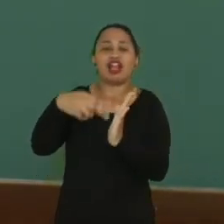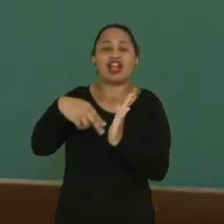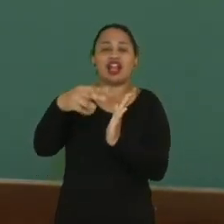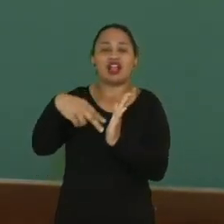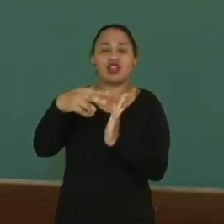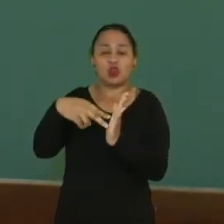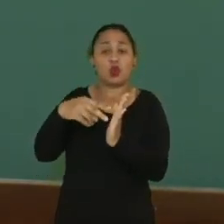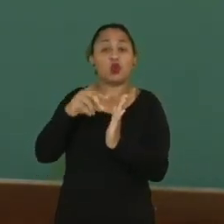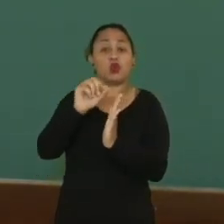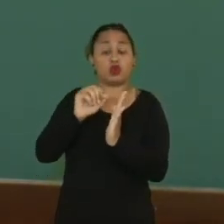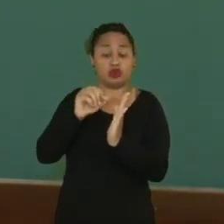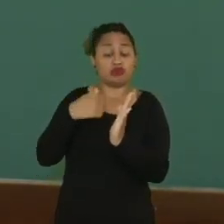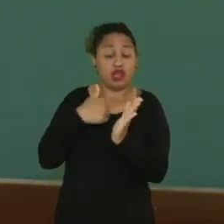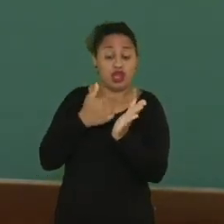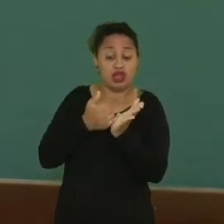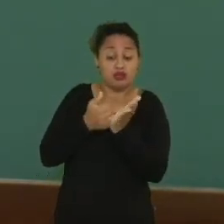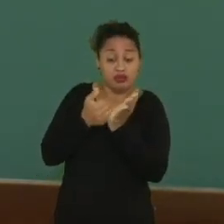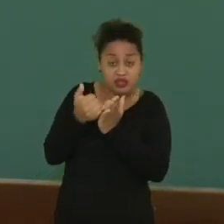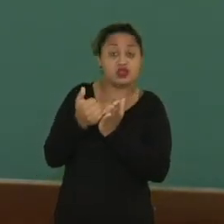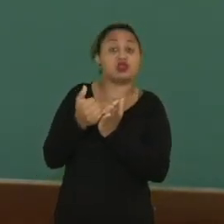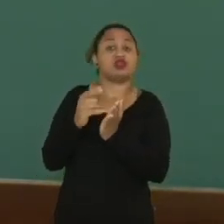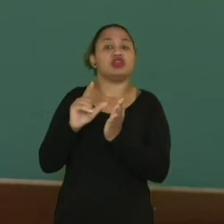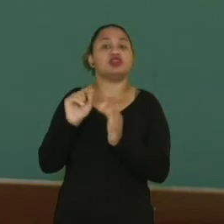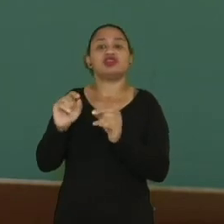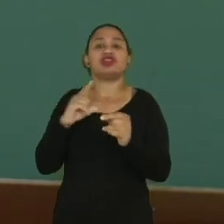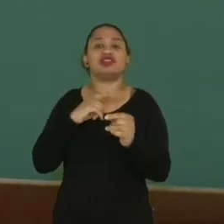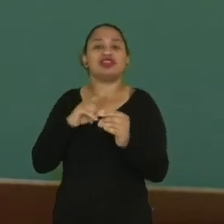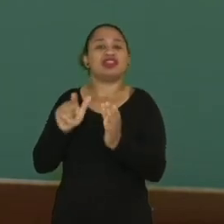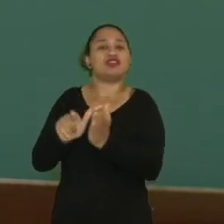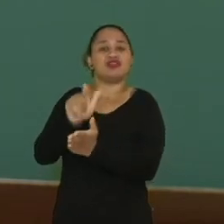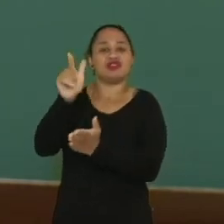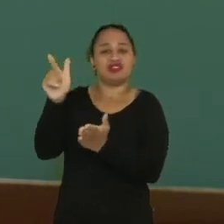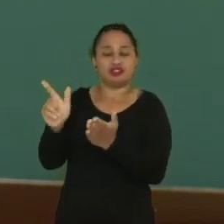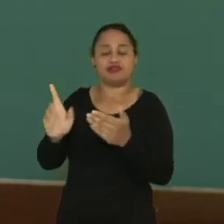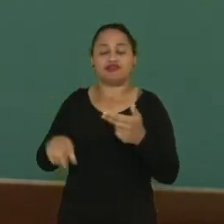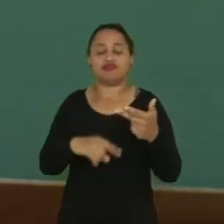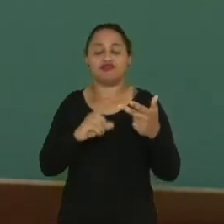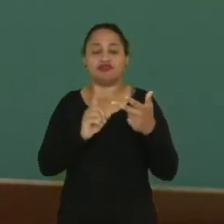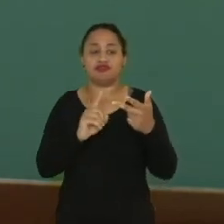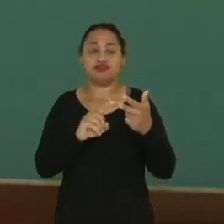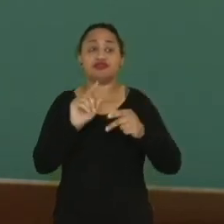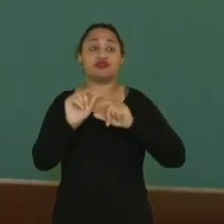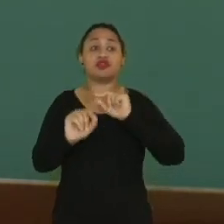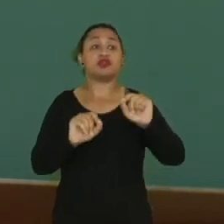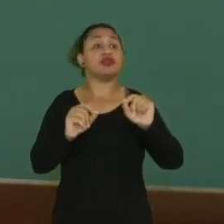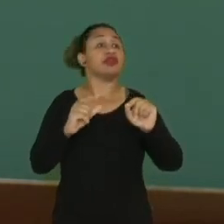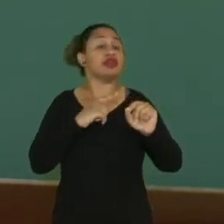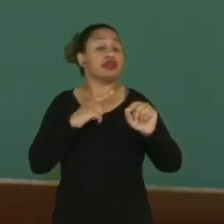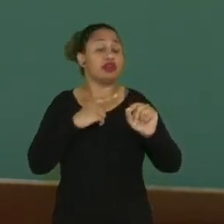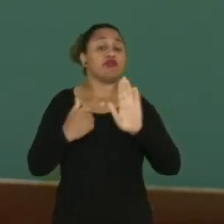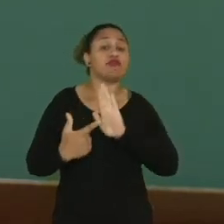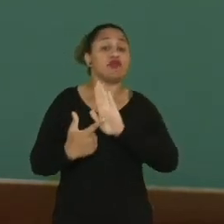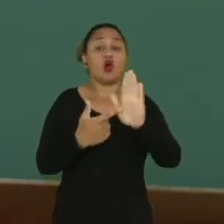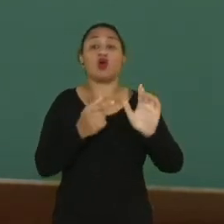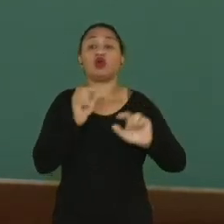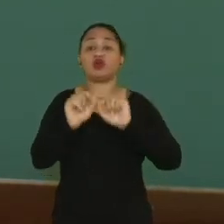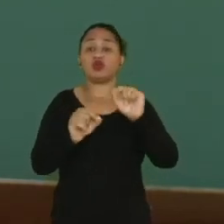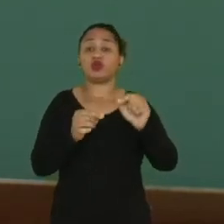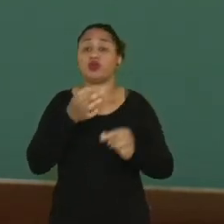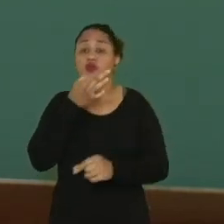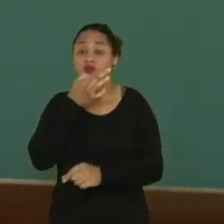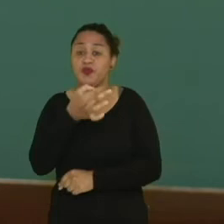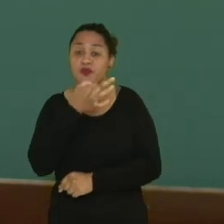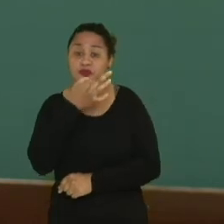é um convite a uma introdução ao periódico terceiro o que ele faz ele apresenta então